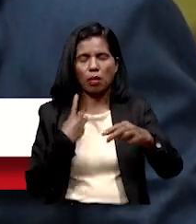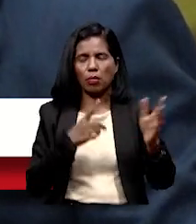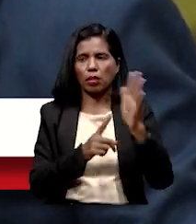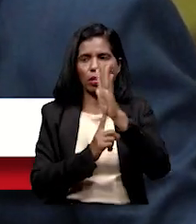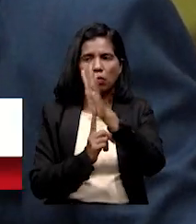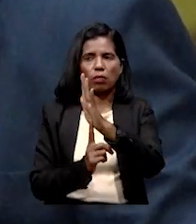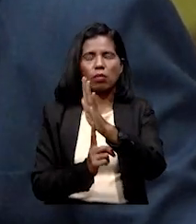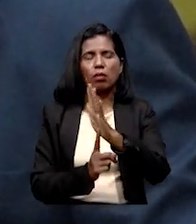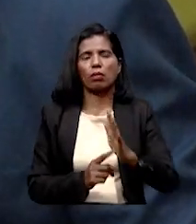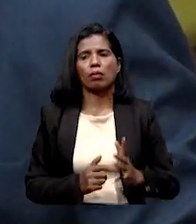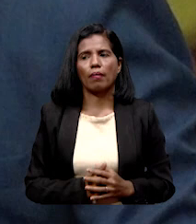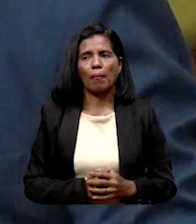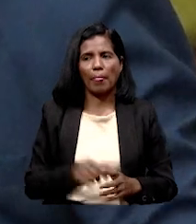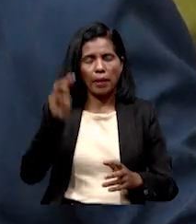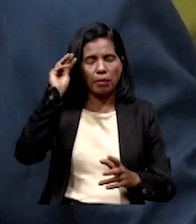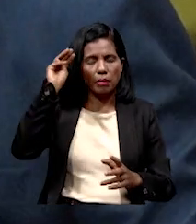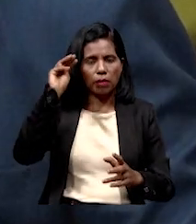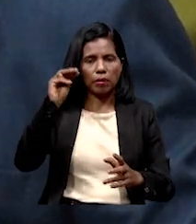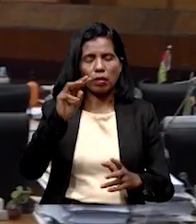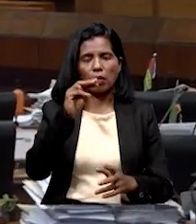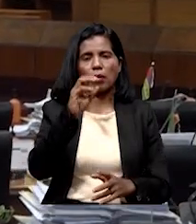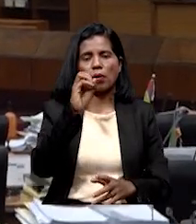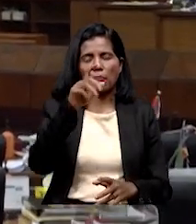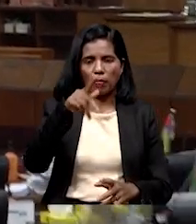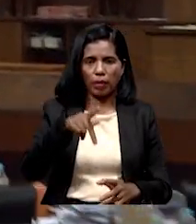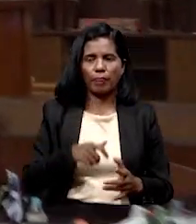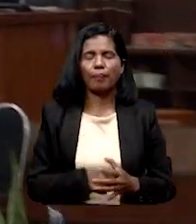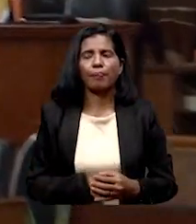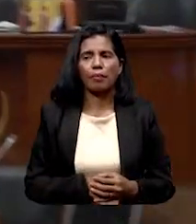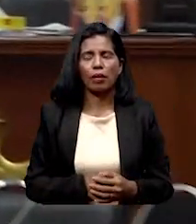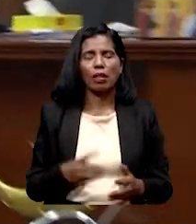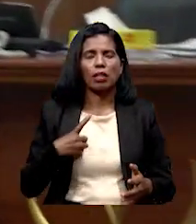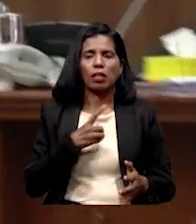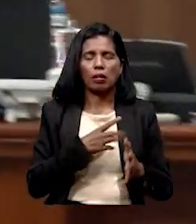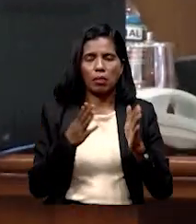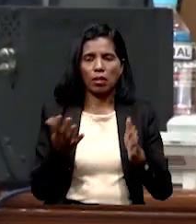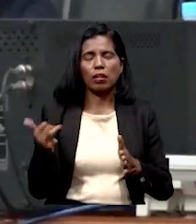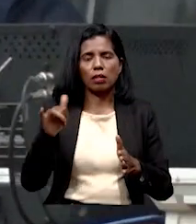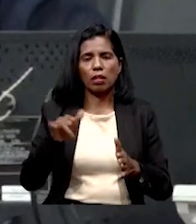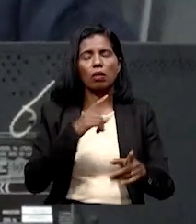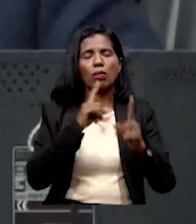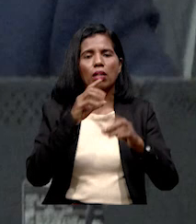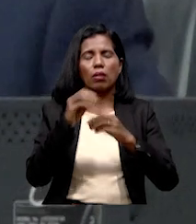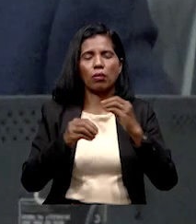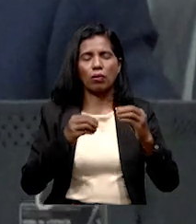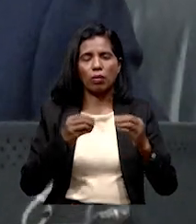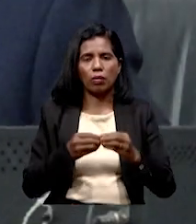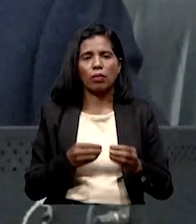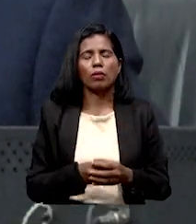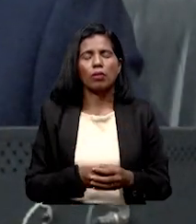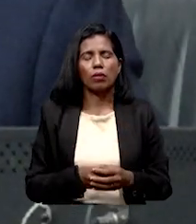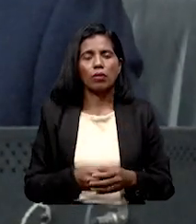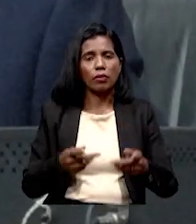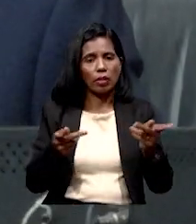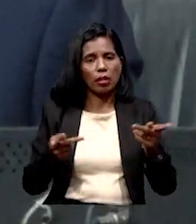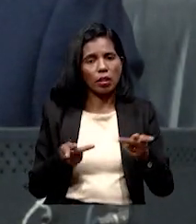ia ministro obras públicas. Antes ne deputado sira mos questiona kona ba jardim sira e a cidade